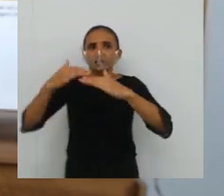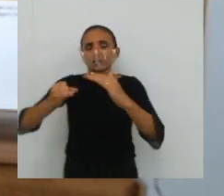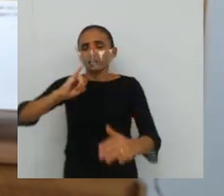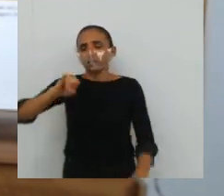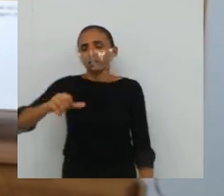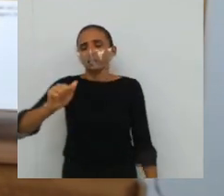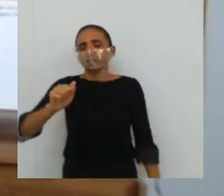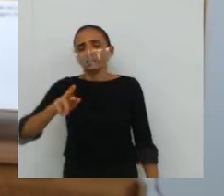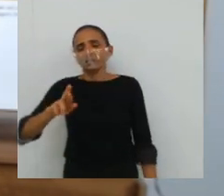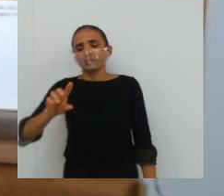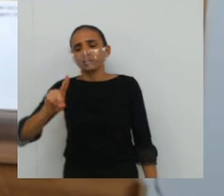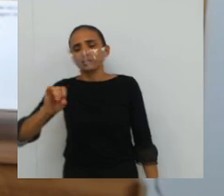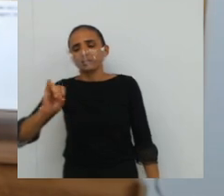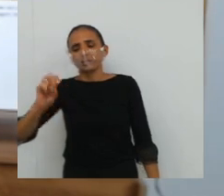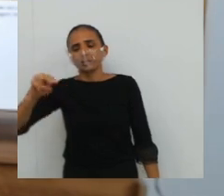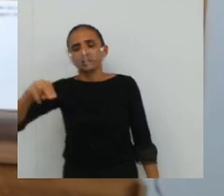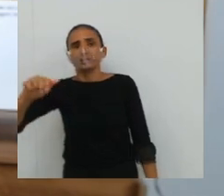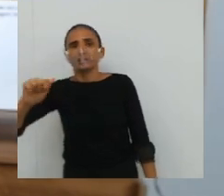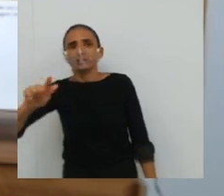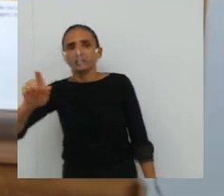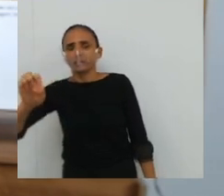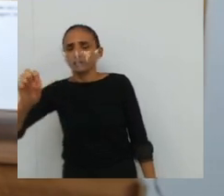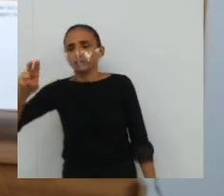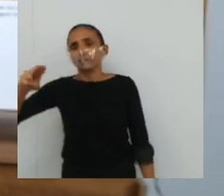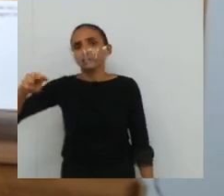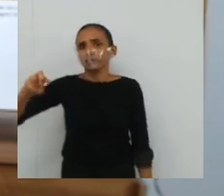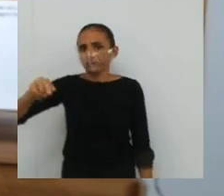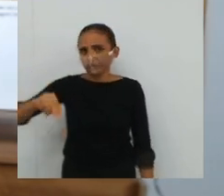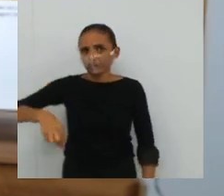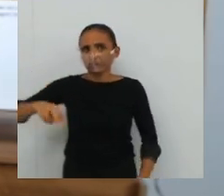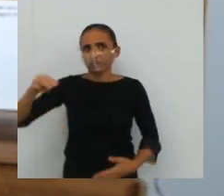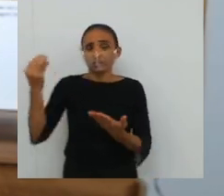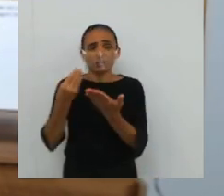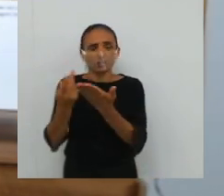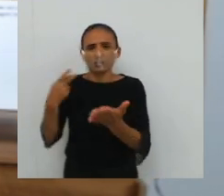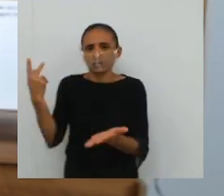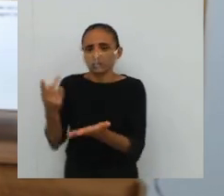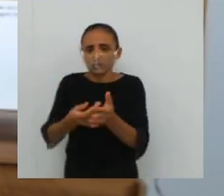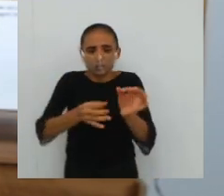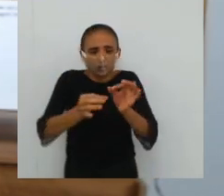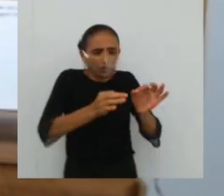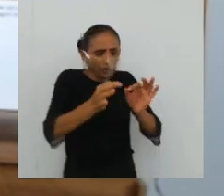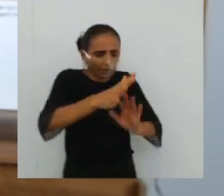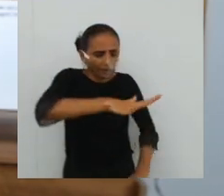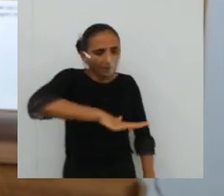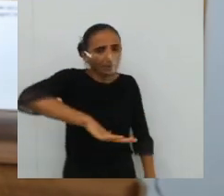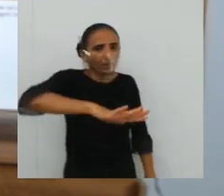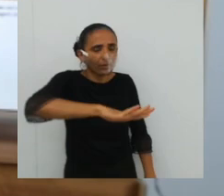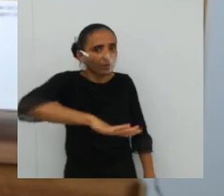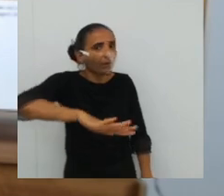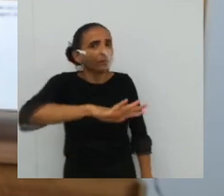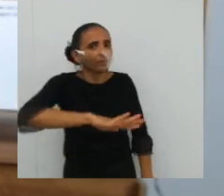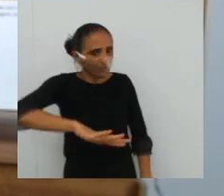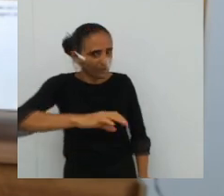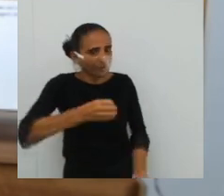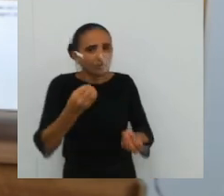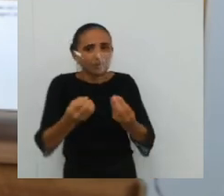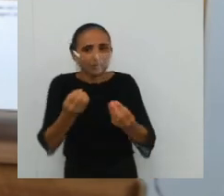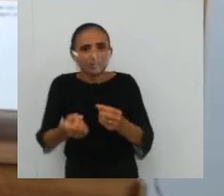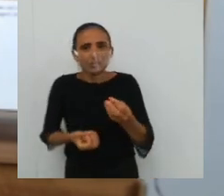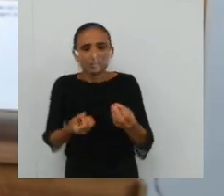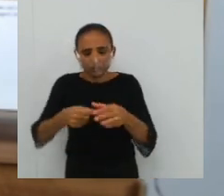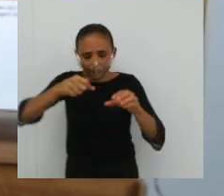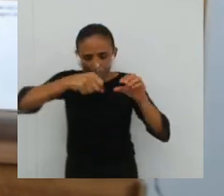jardinagem. É jardim? Não, não é isso. É uma forma que você utiliza o terreno para produzir de uma